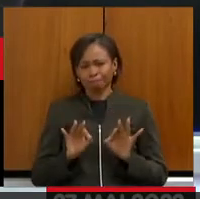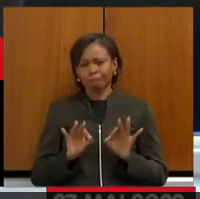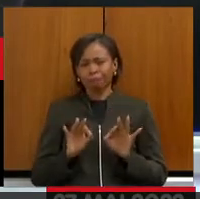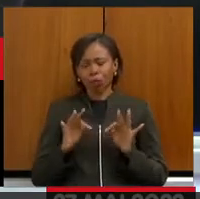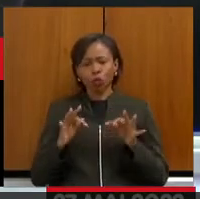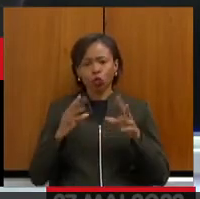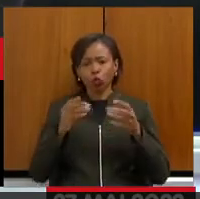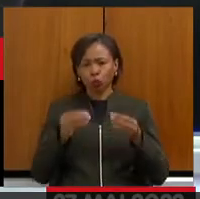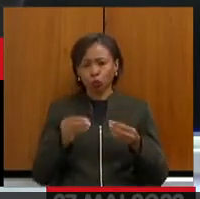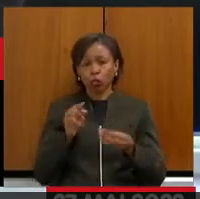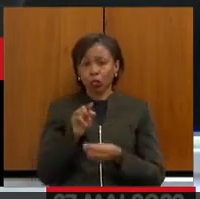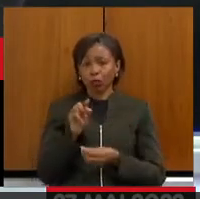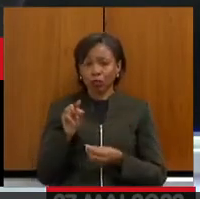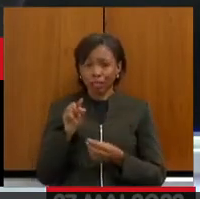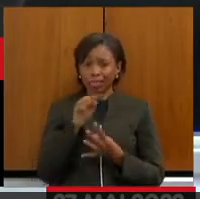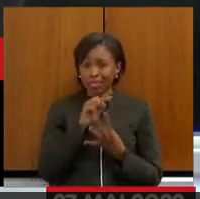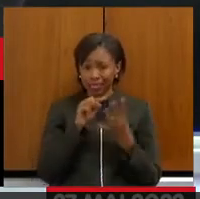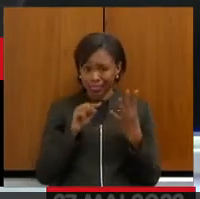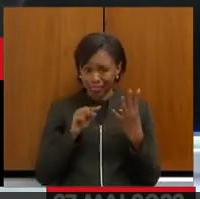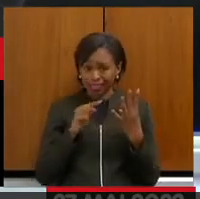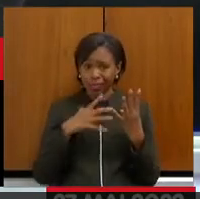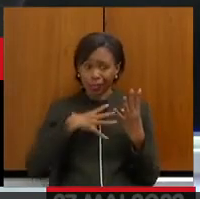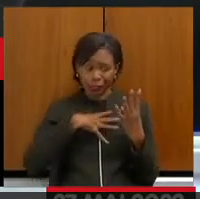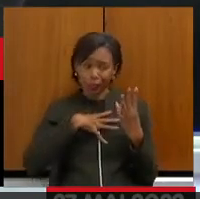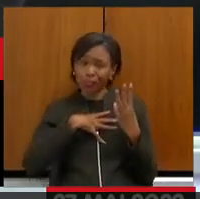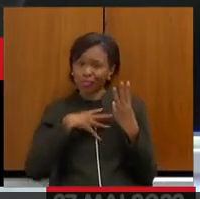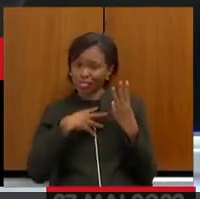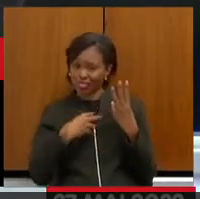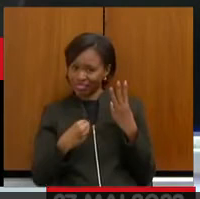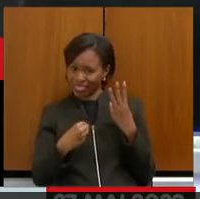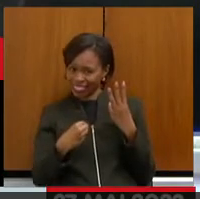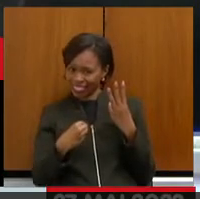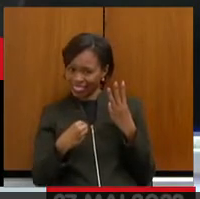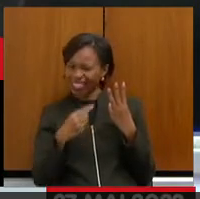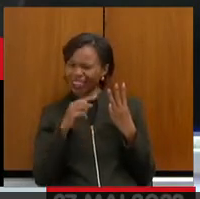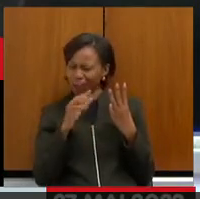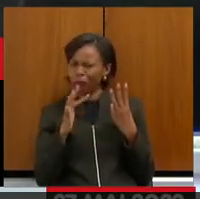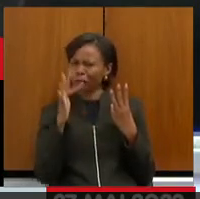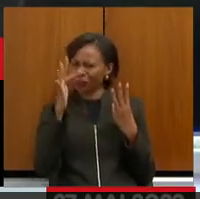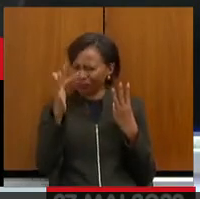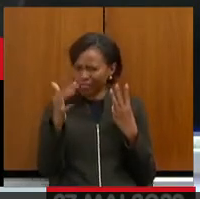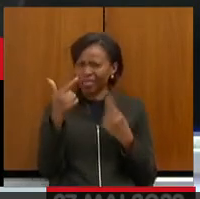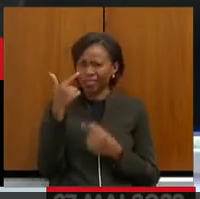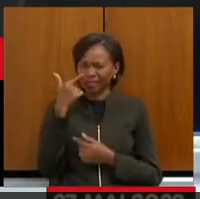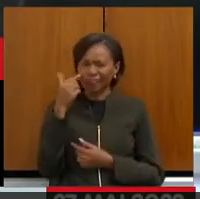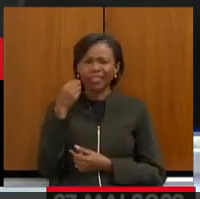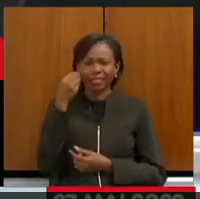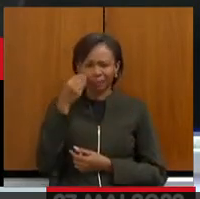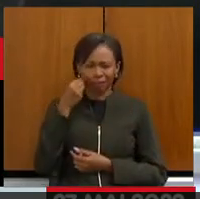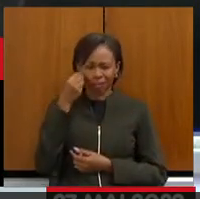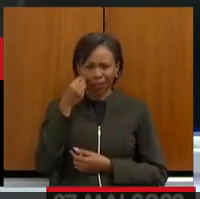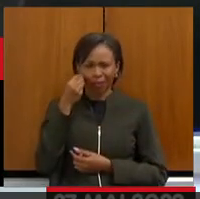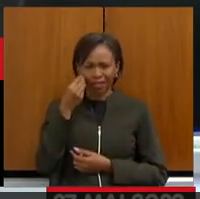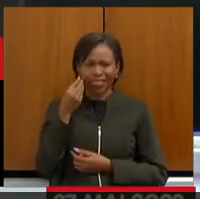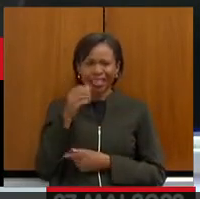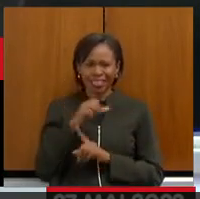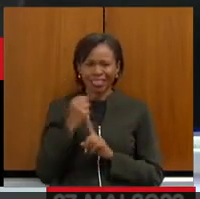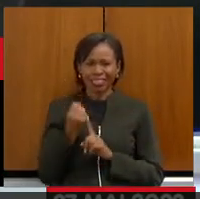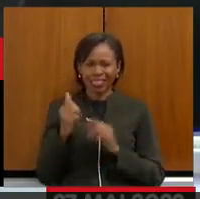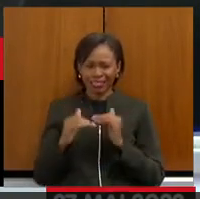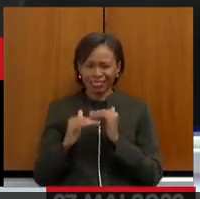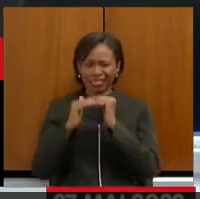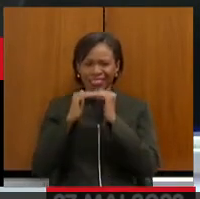e que vocês queridos filhos João Antônio Manoel ontem o prazer de desfrutar Graças a Deus muito